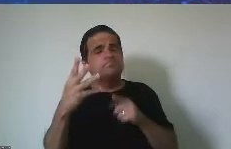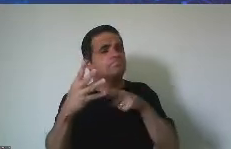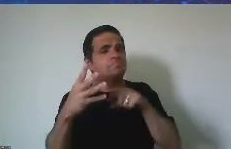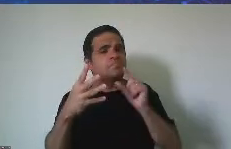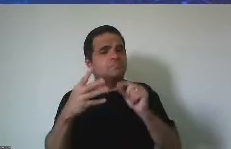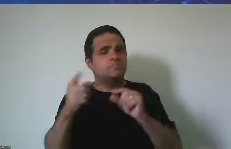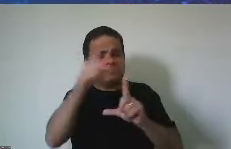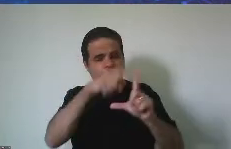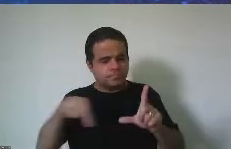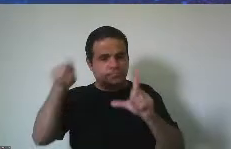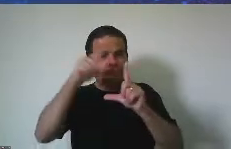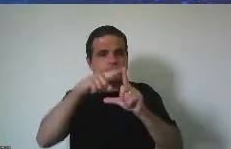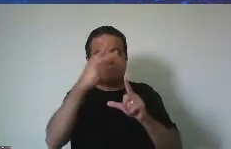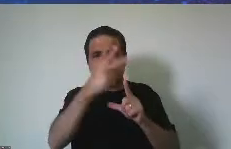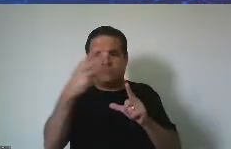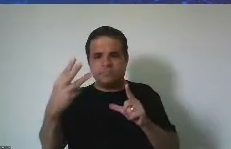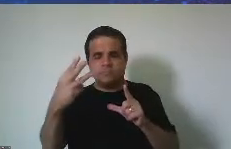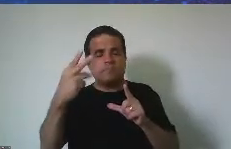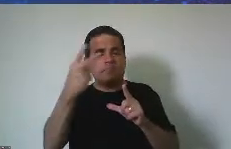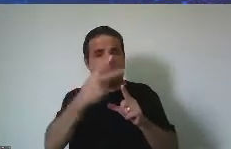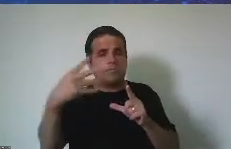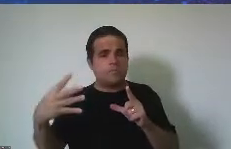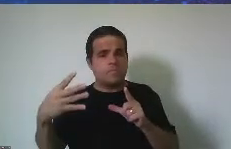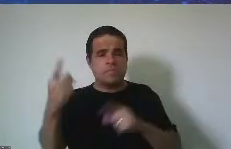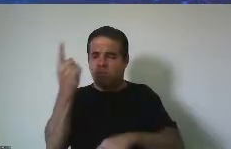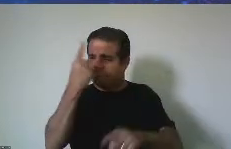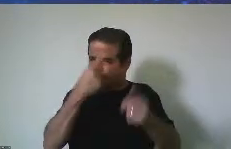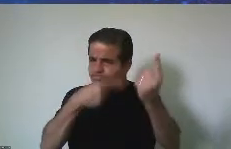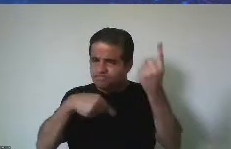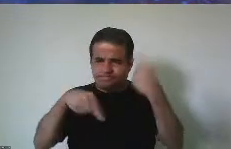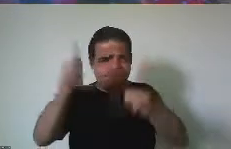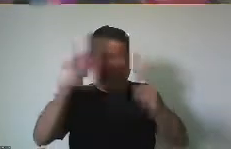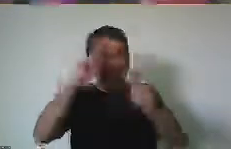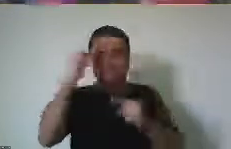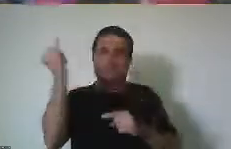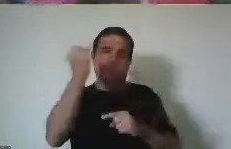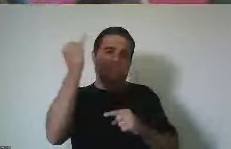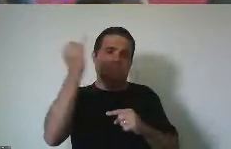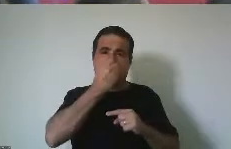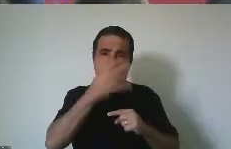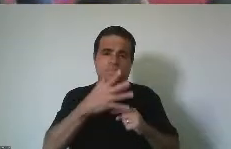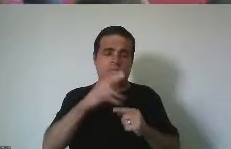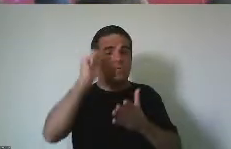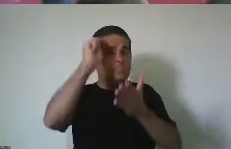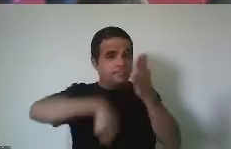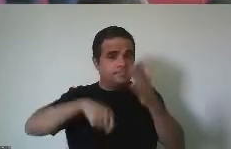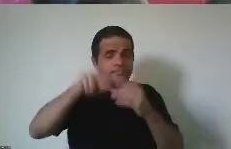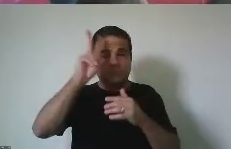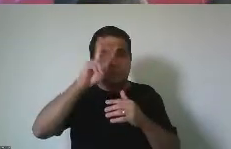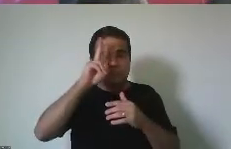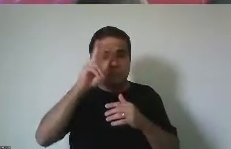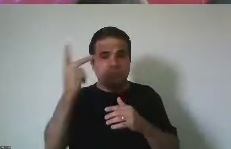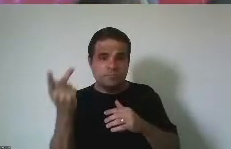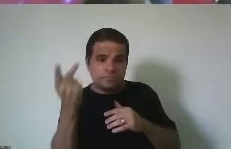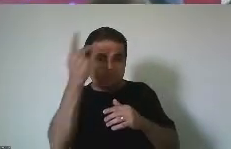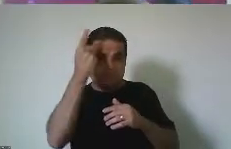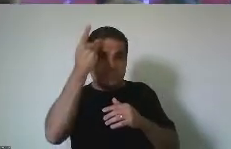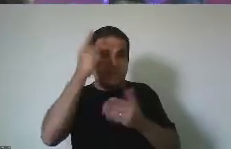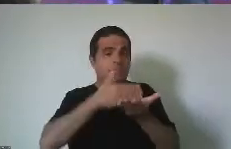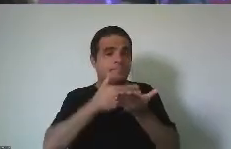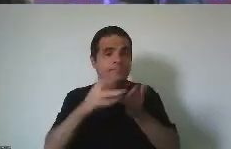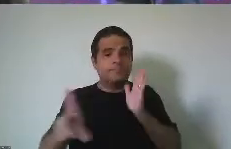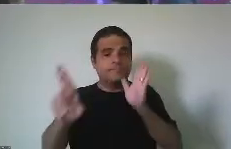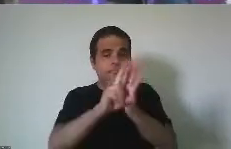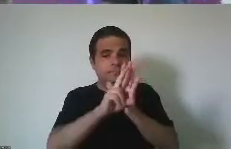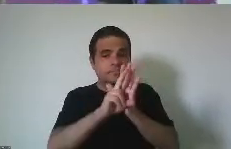ciclo 23 24 a evolução é muito importante o contrato histórico aqui de São Paulo representava 61% daqueles